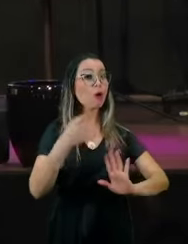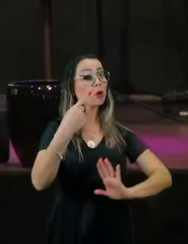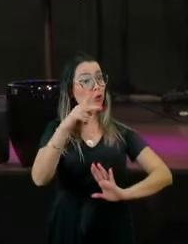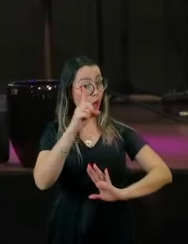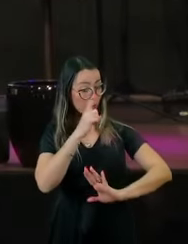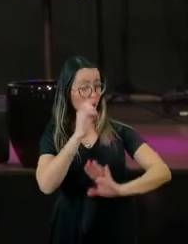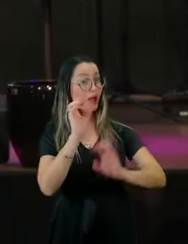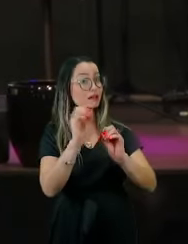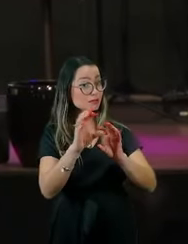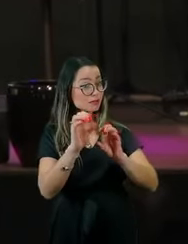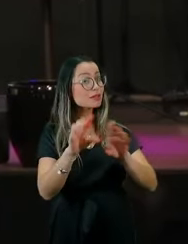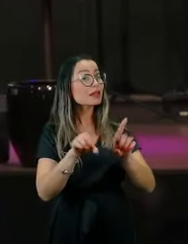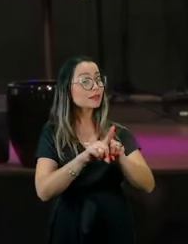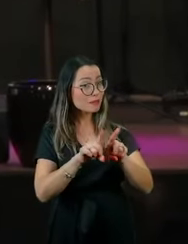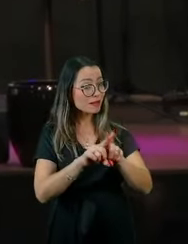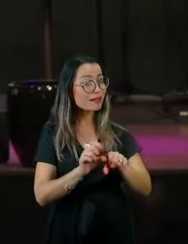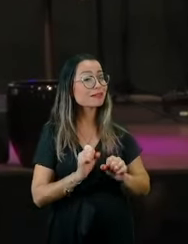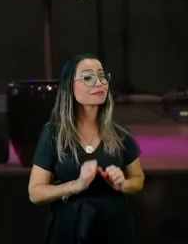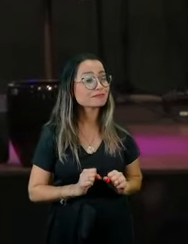Porque eu também tenho coisas a ensinar.